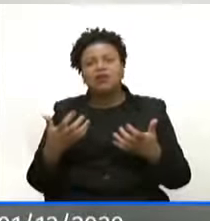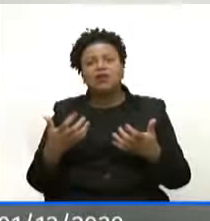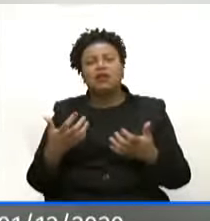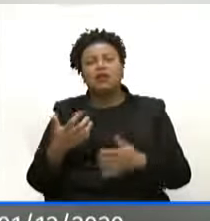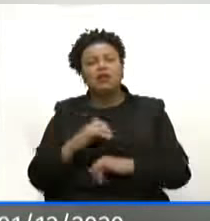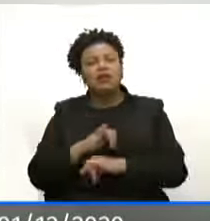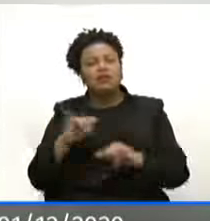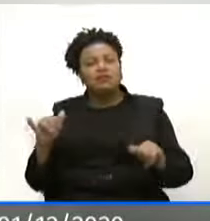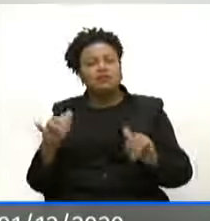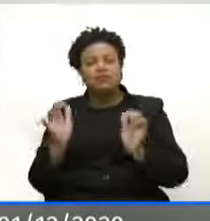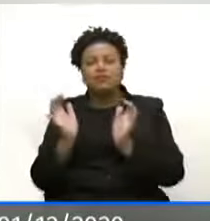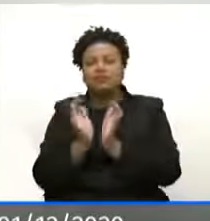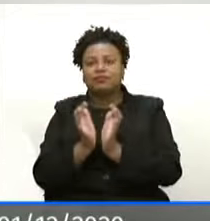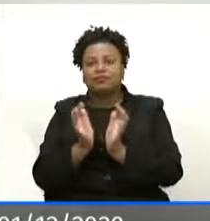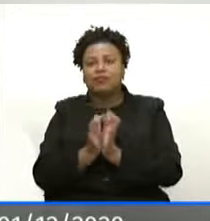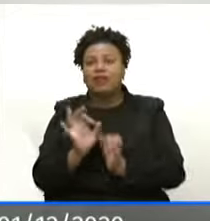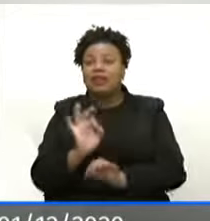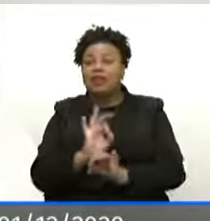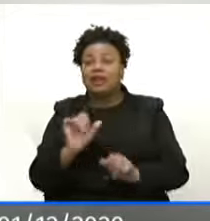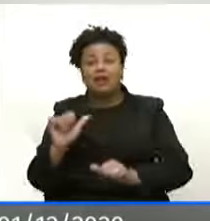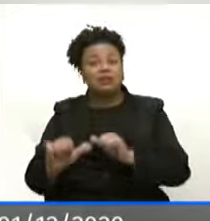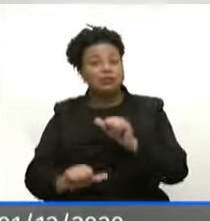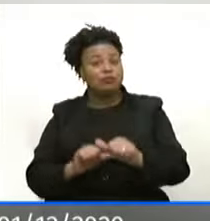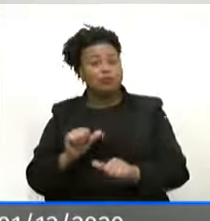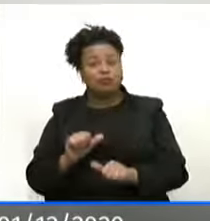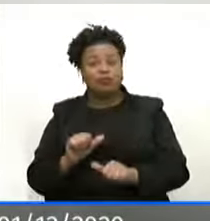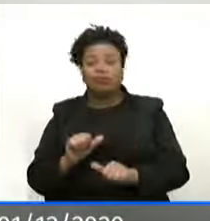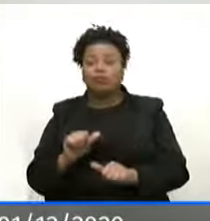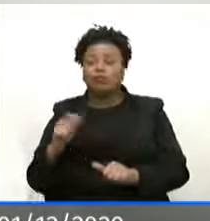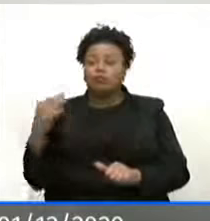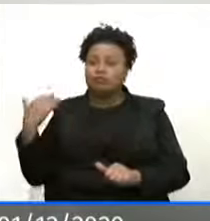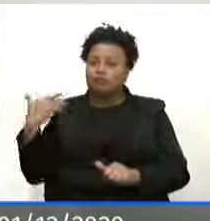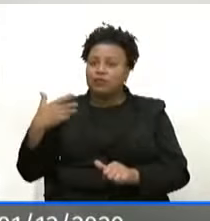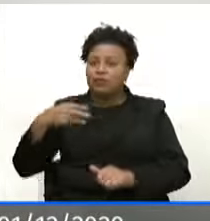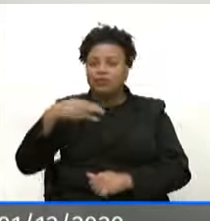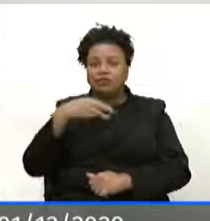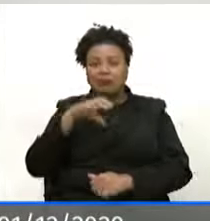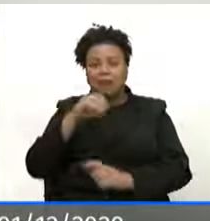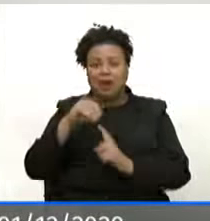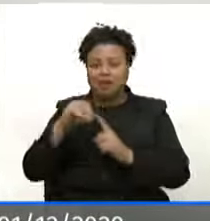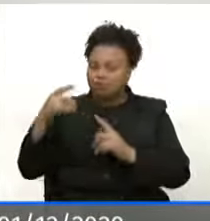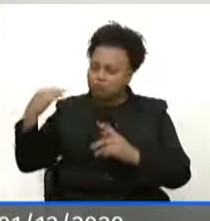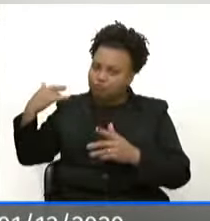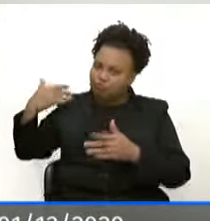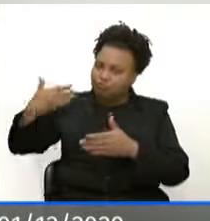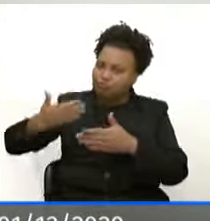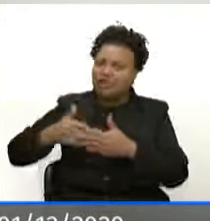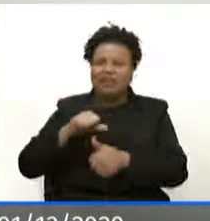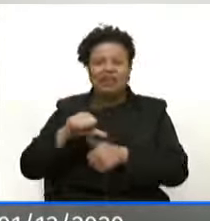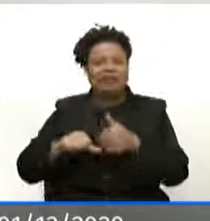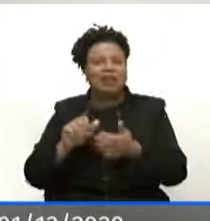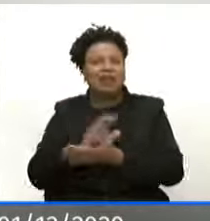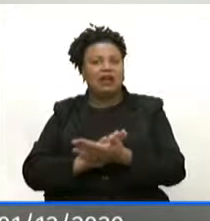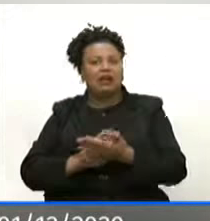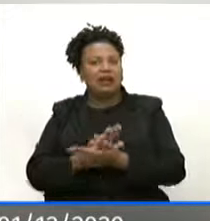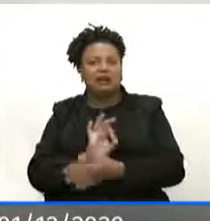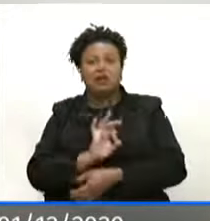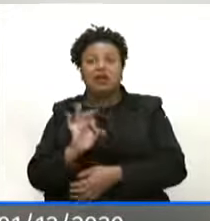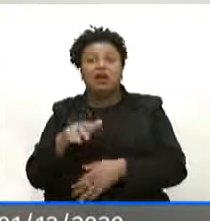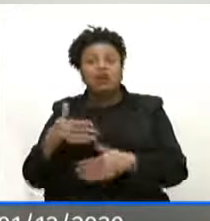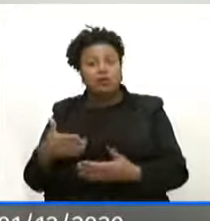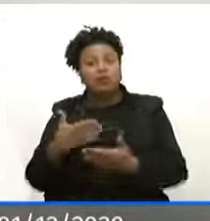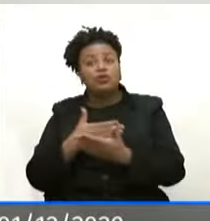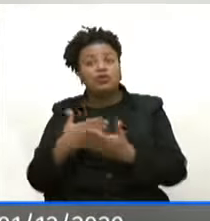aqui aos colegas. Nada mudou desde março, quando nós entramos